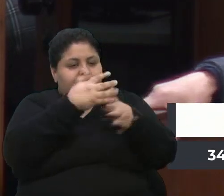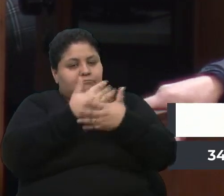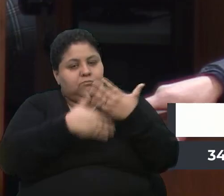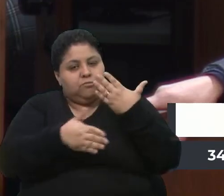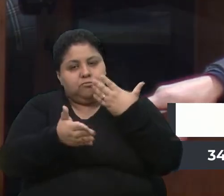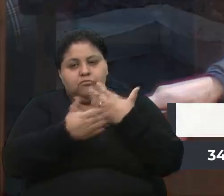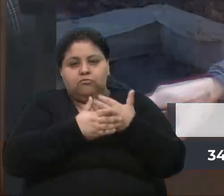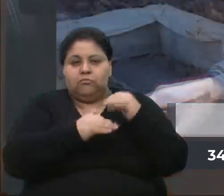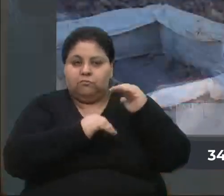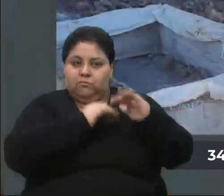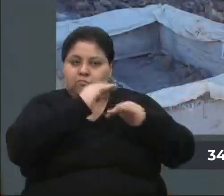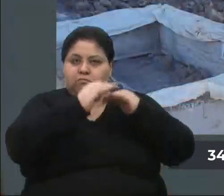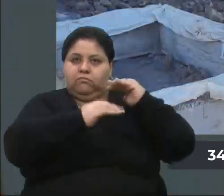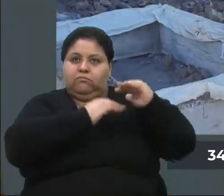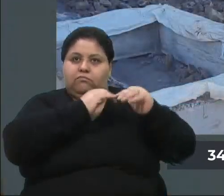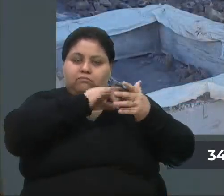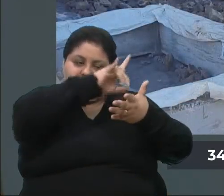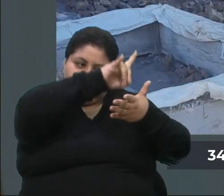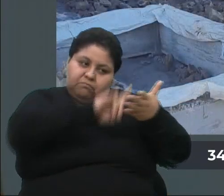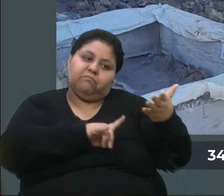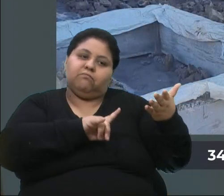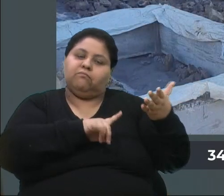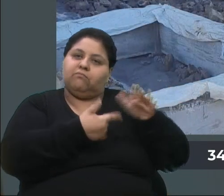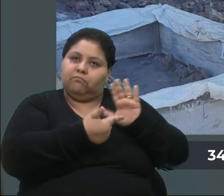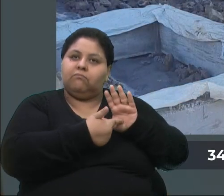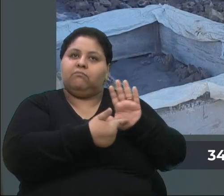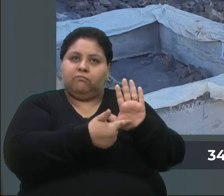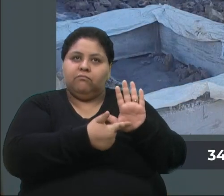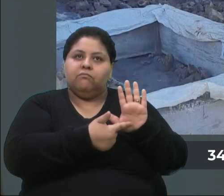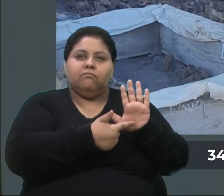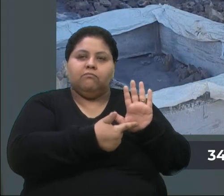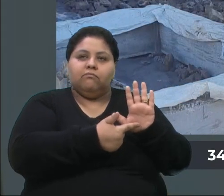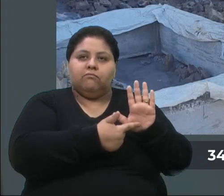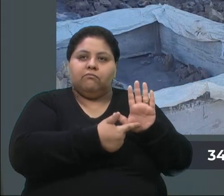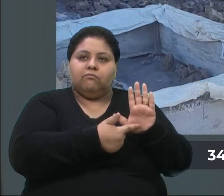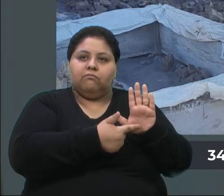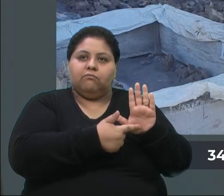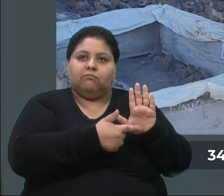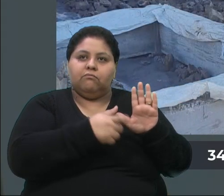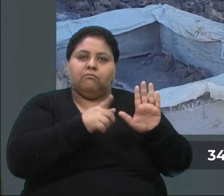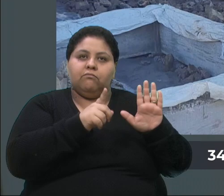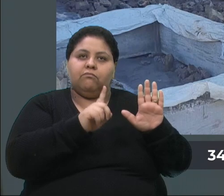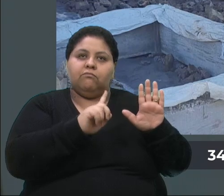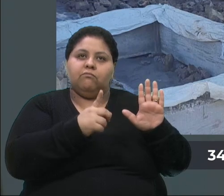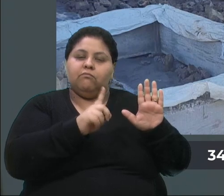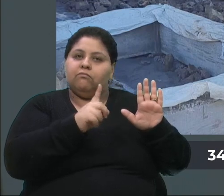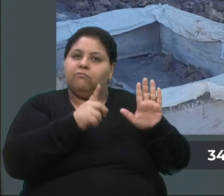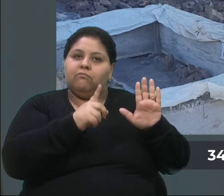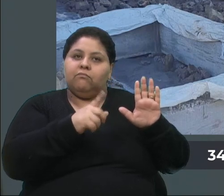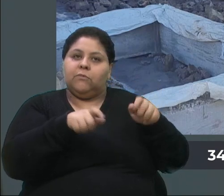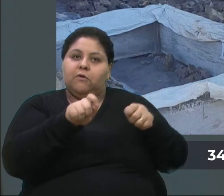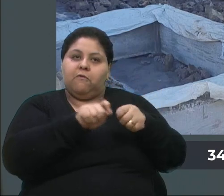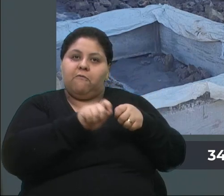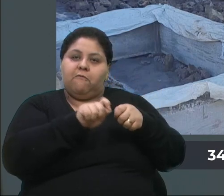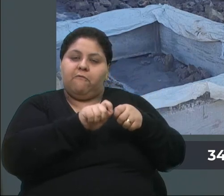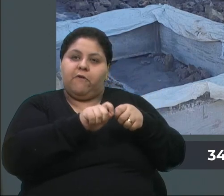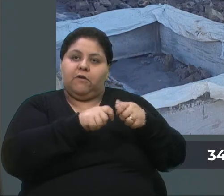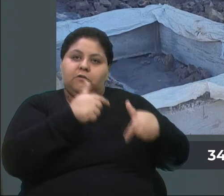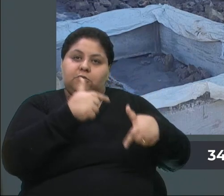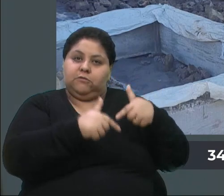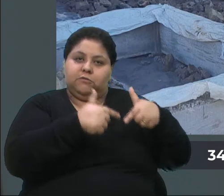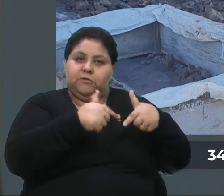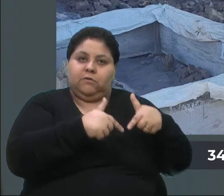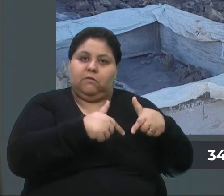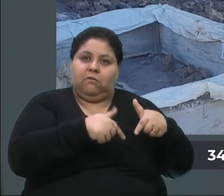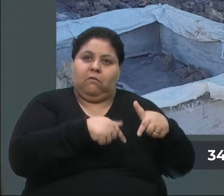processos, documentos que comprova que não me promovo às custas de trabalho, não sou